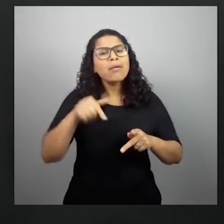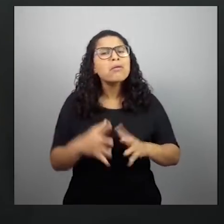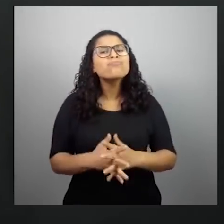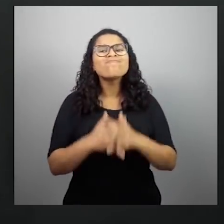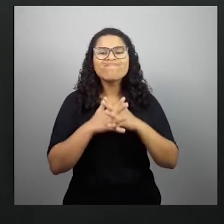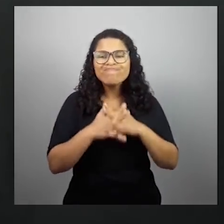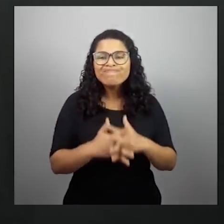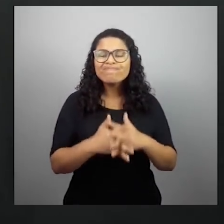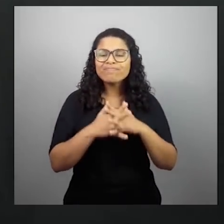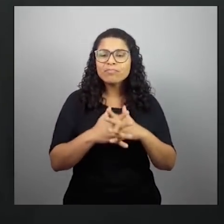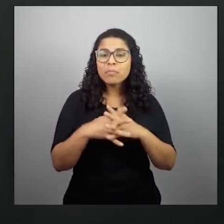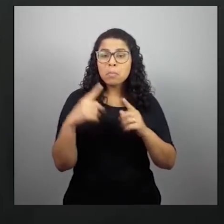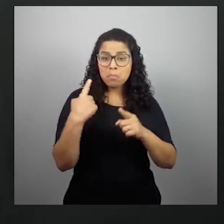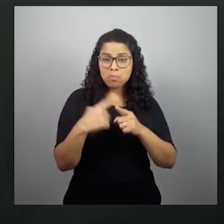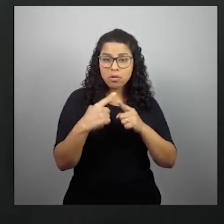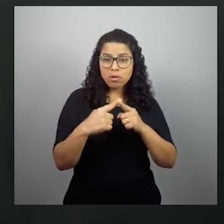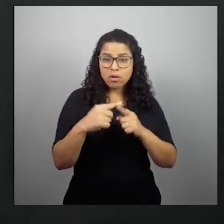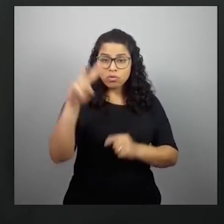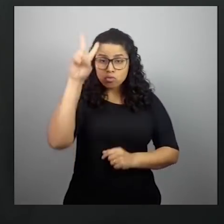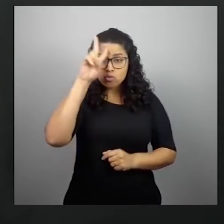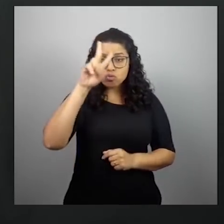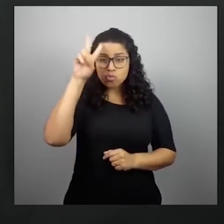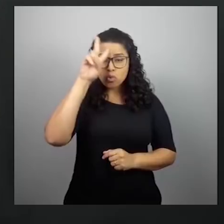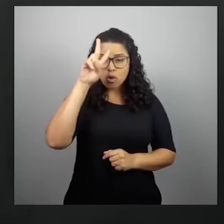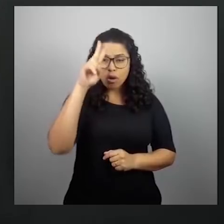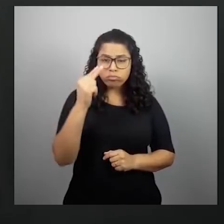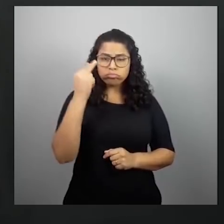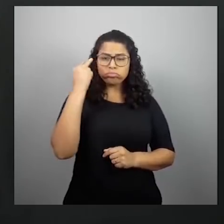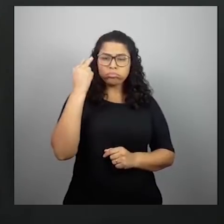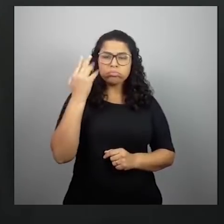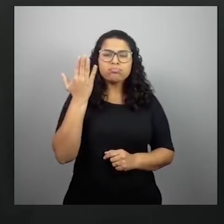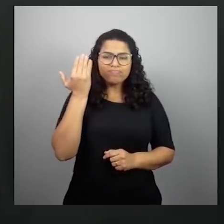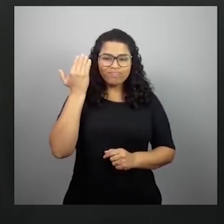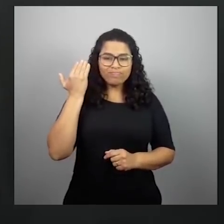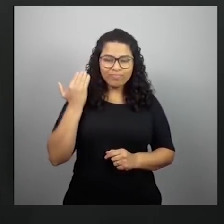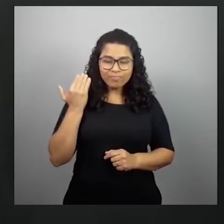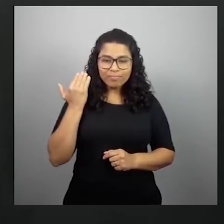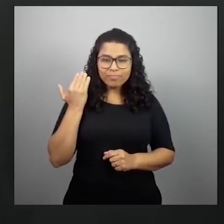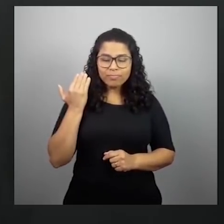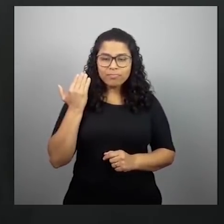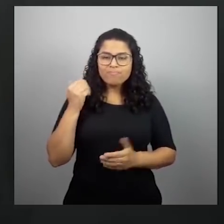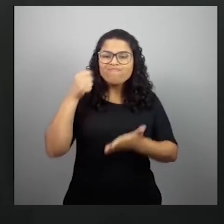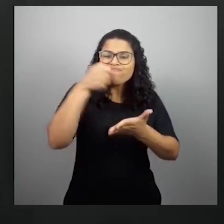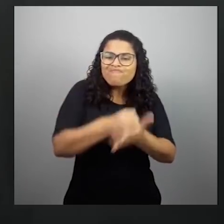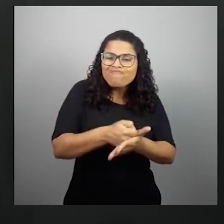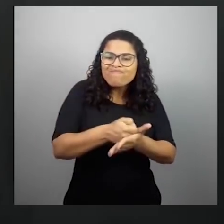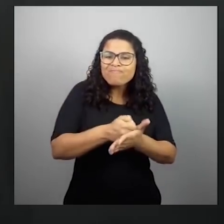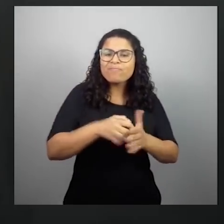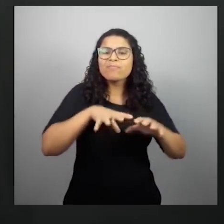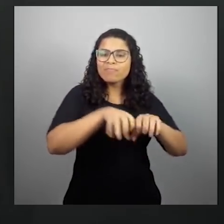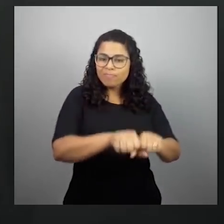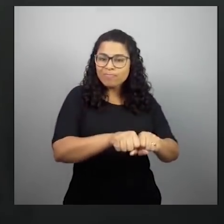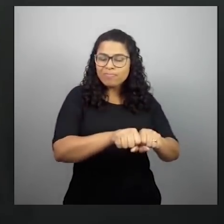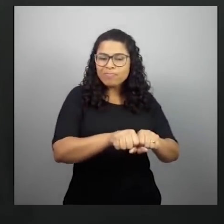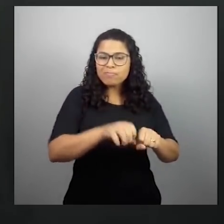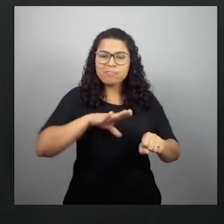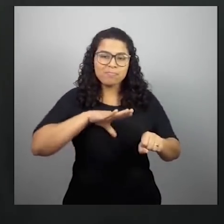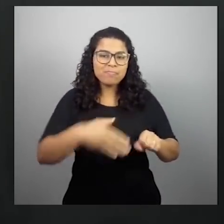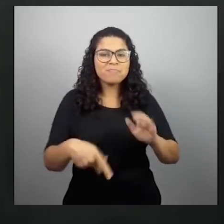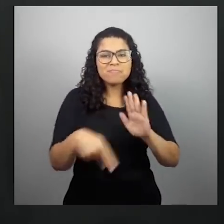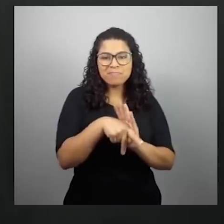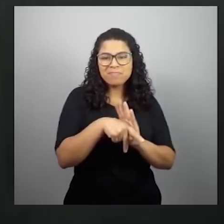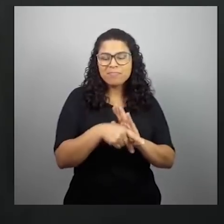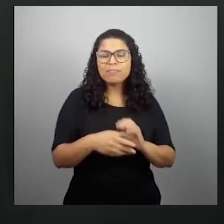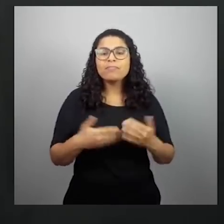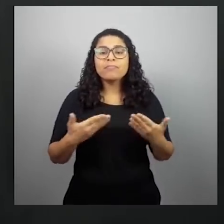porque se a gente olhar historicamente, a colonização ela veio imposta pelos portugueses. Então essas pessoas que eram